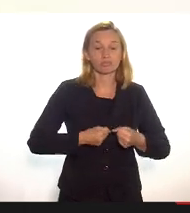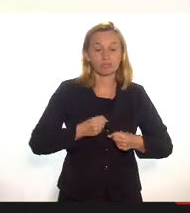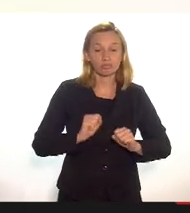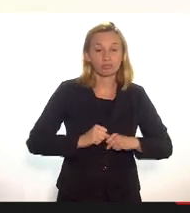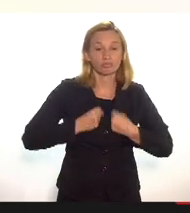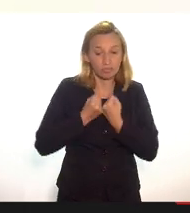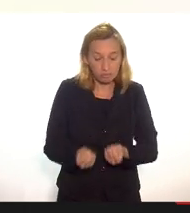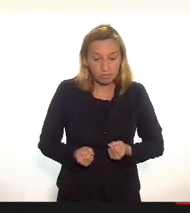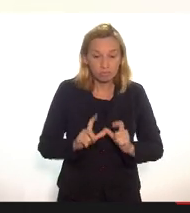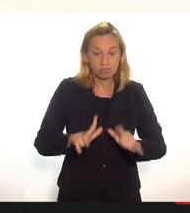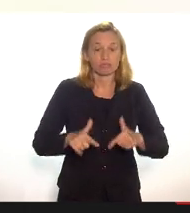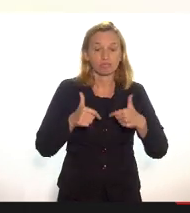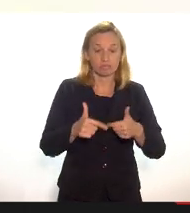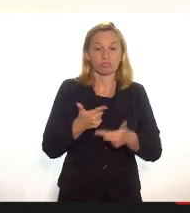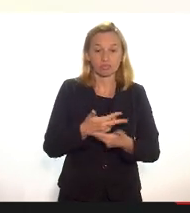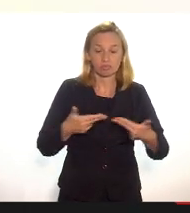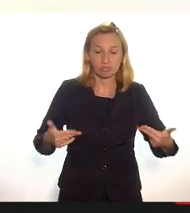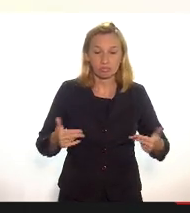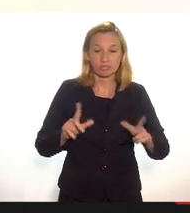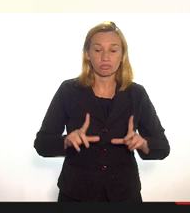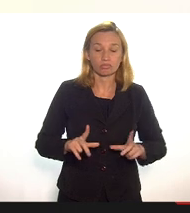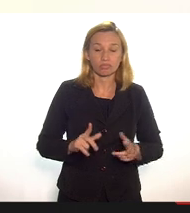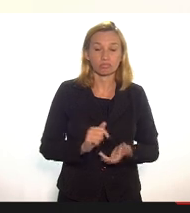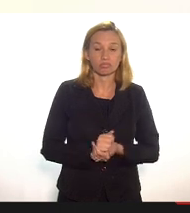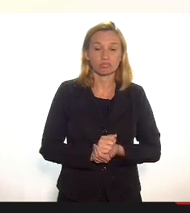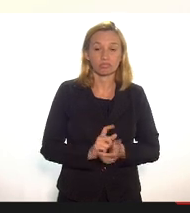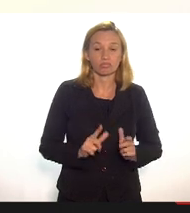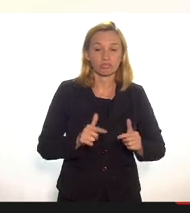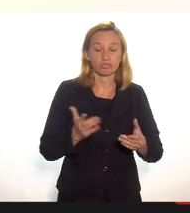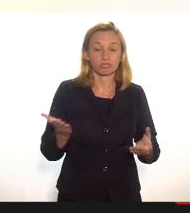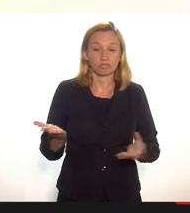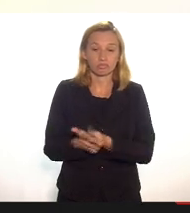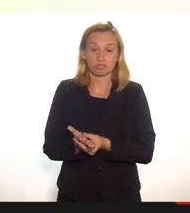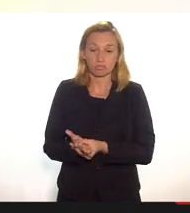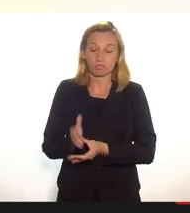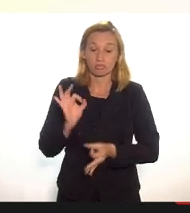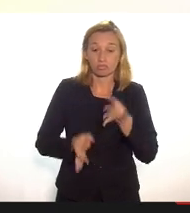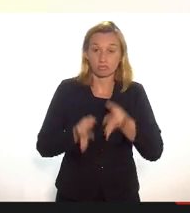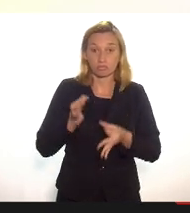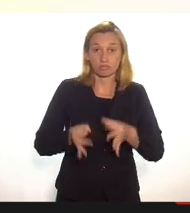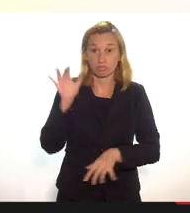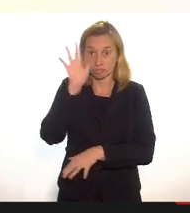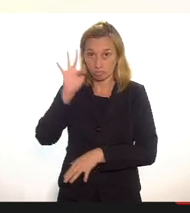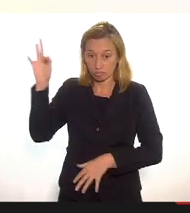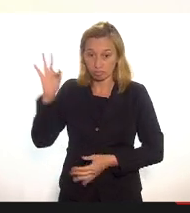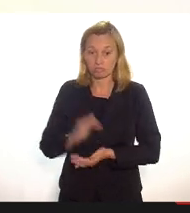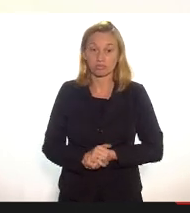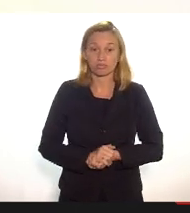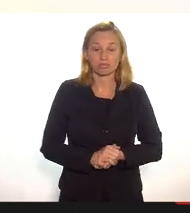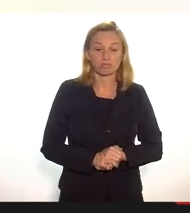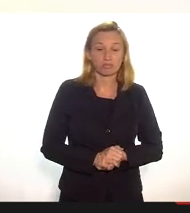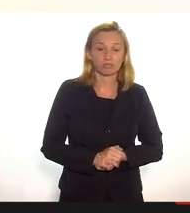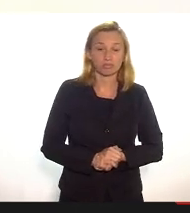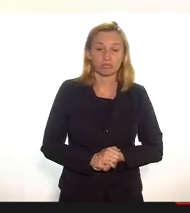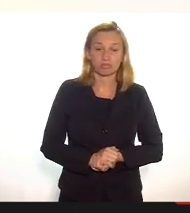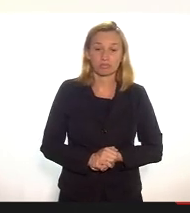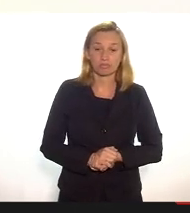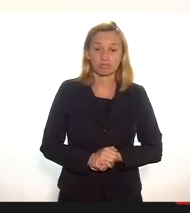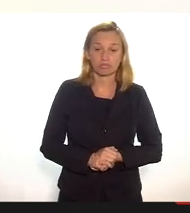nessas ações, né? São várias ações ajuizadas que correm na Justiça Federal, em que tem